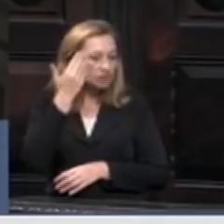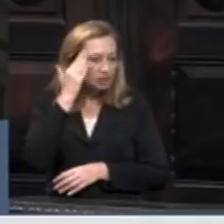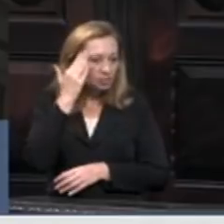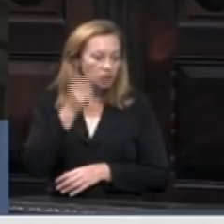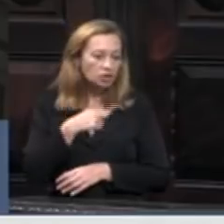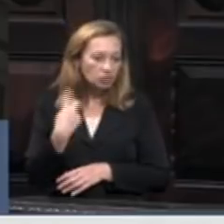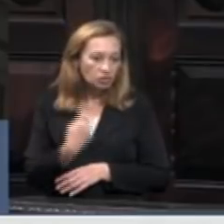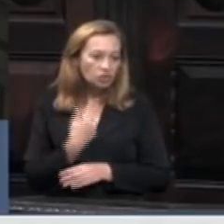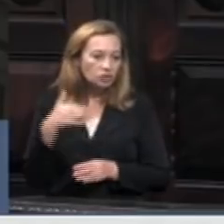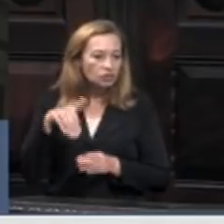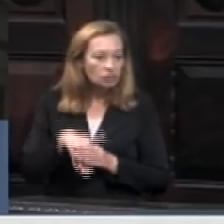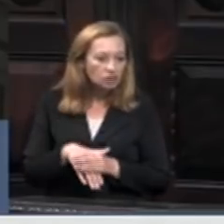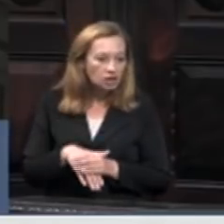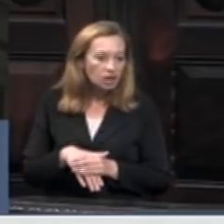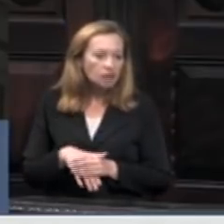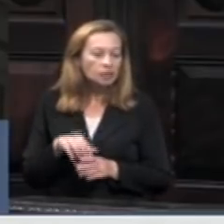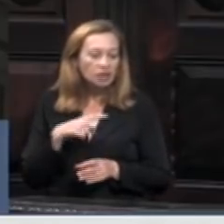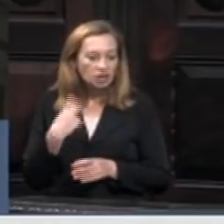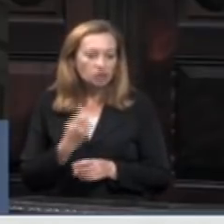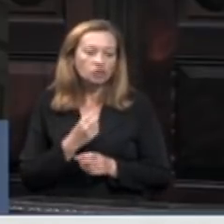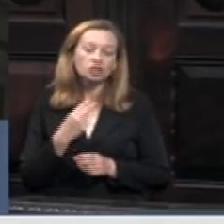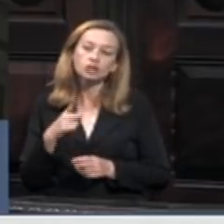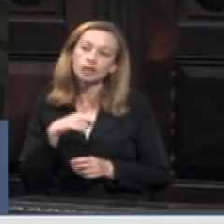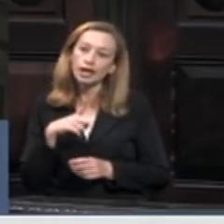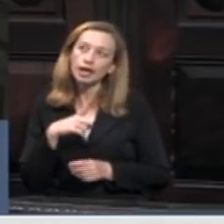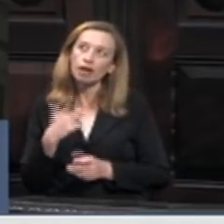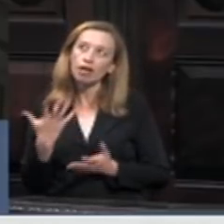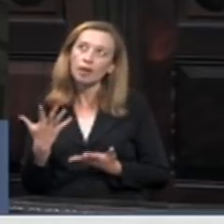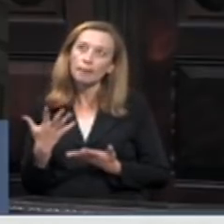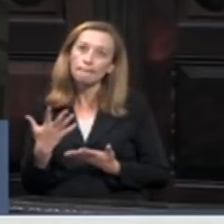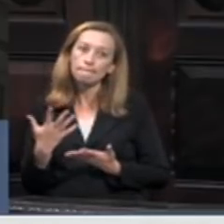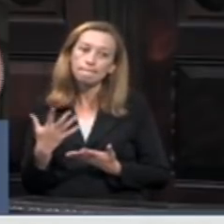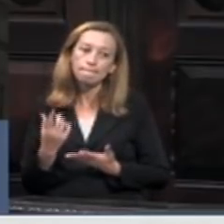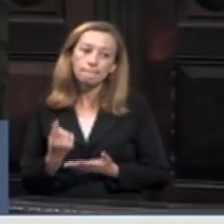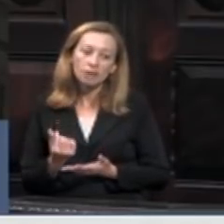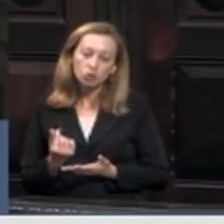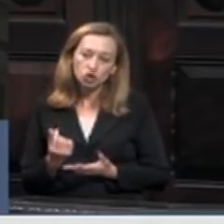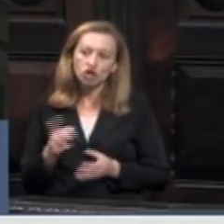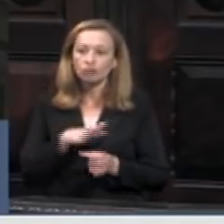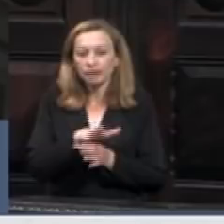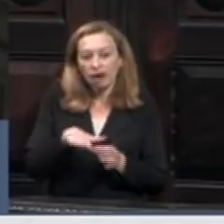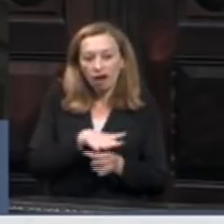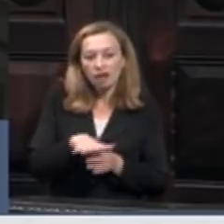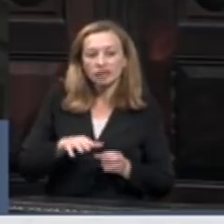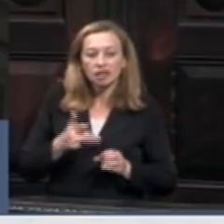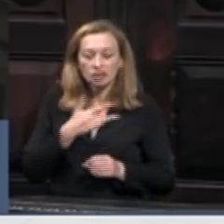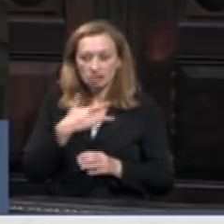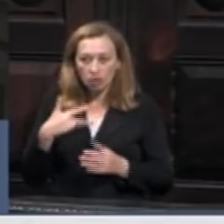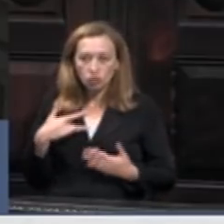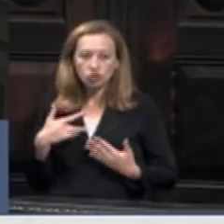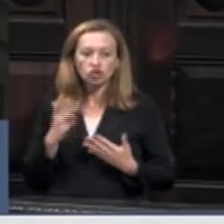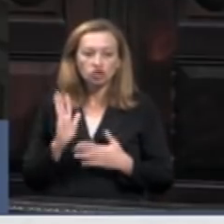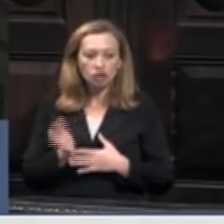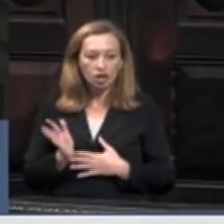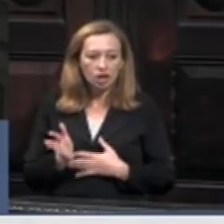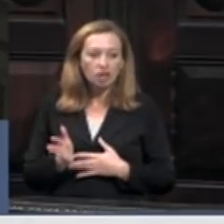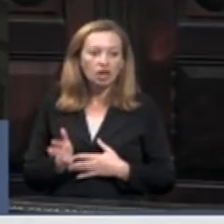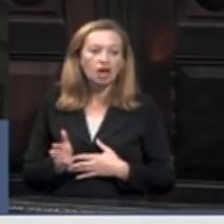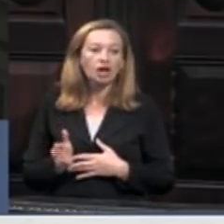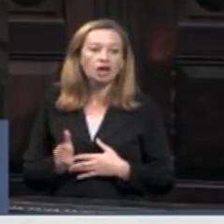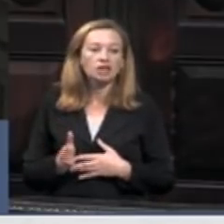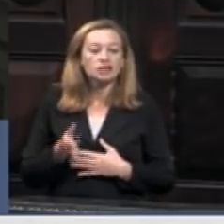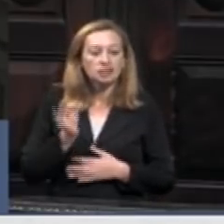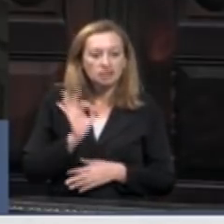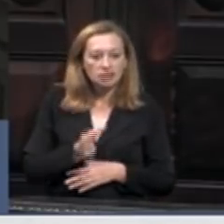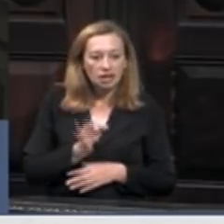gente votar, né, para que a gente tenha o dinheiro da saúde, do orçamento da saúde,